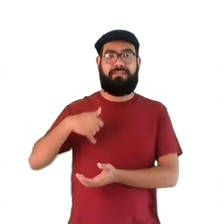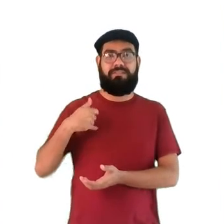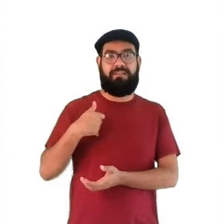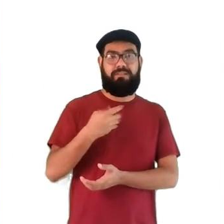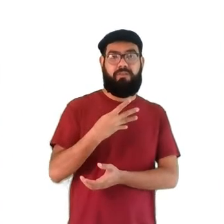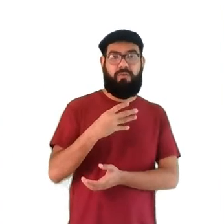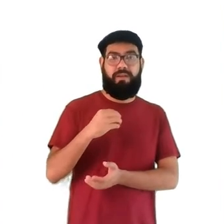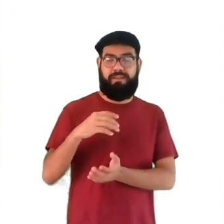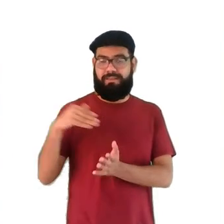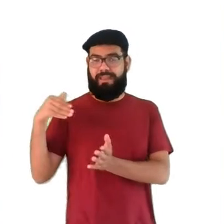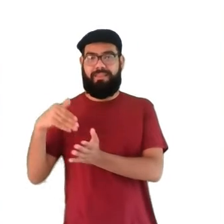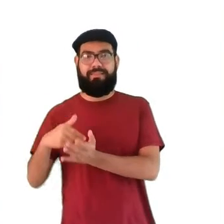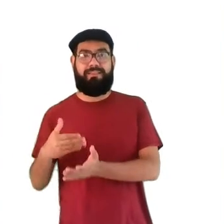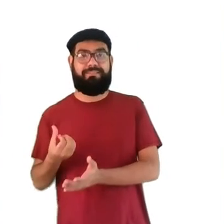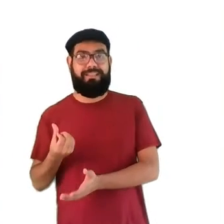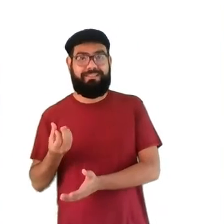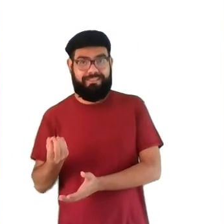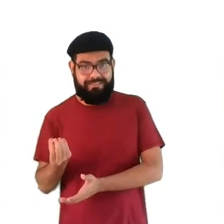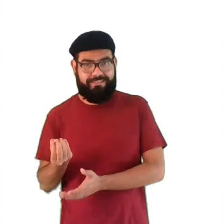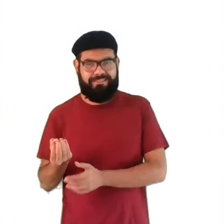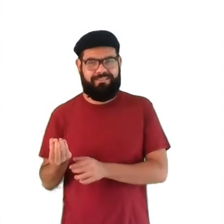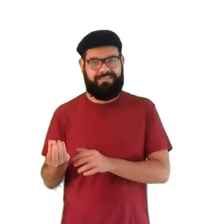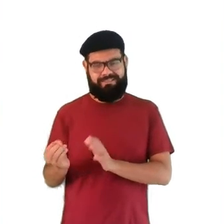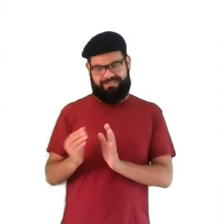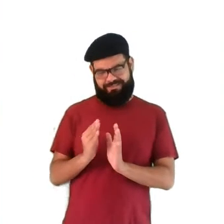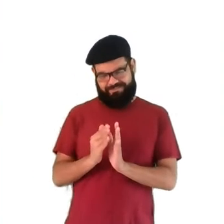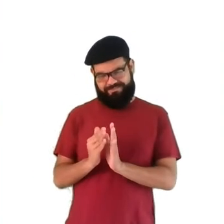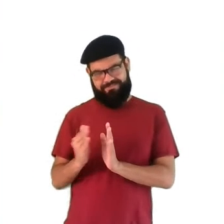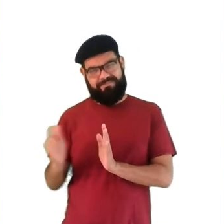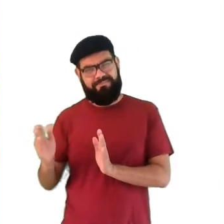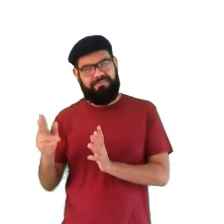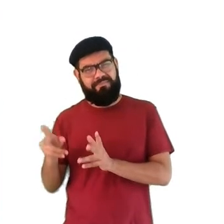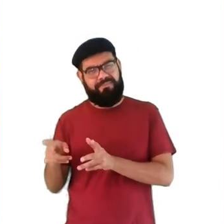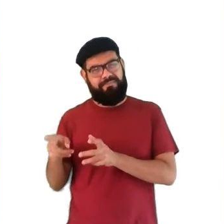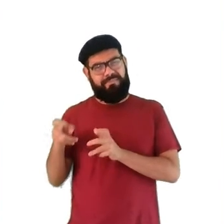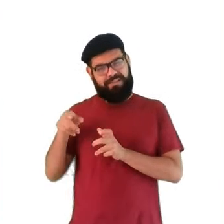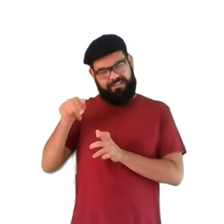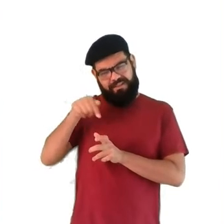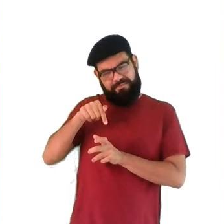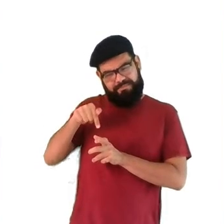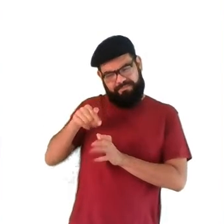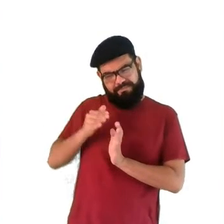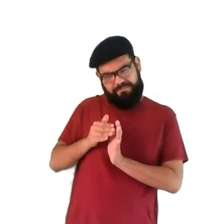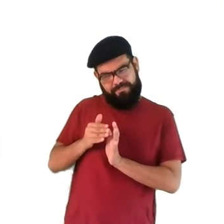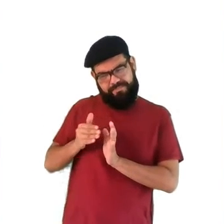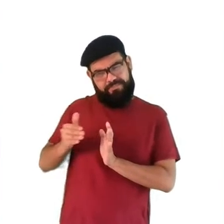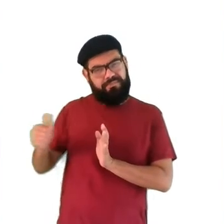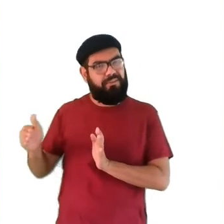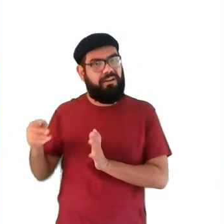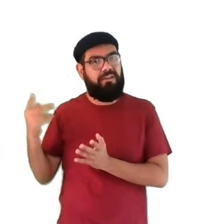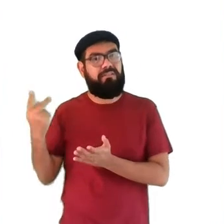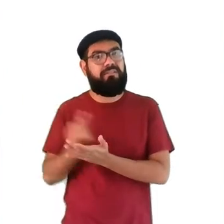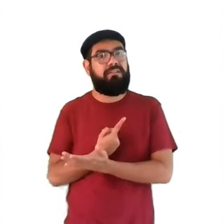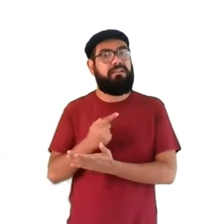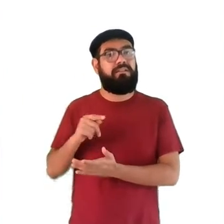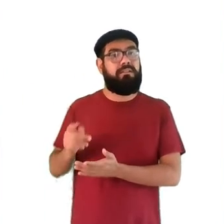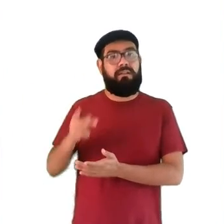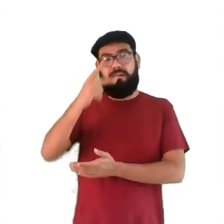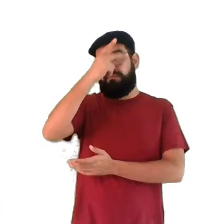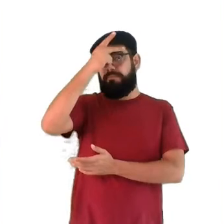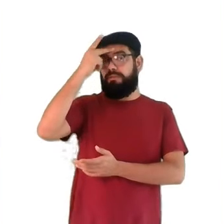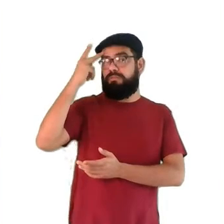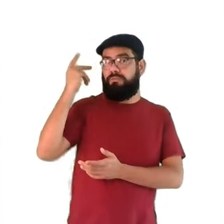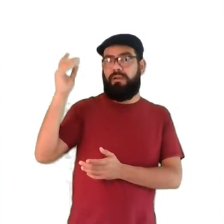60 anos. O que a gente percebe nesse ser que está passando por essa fase? Que ela é uma pessoa mais